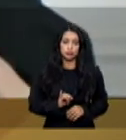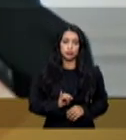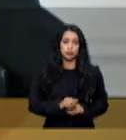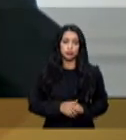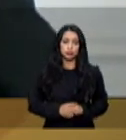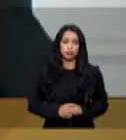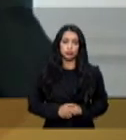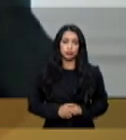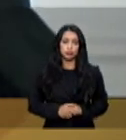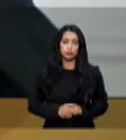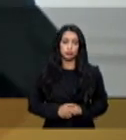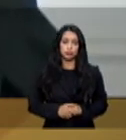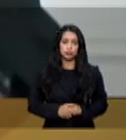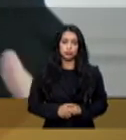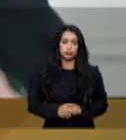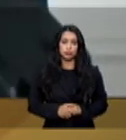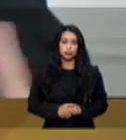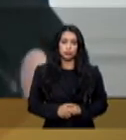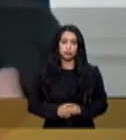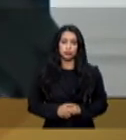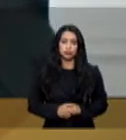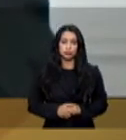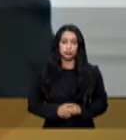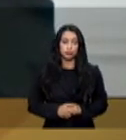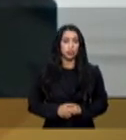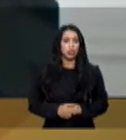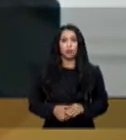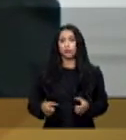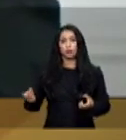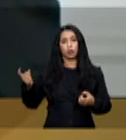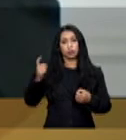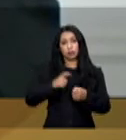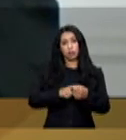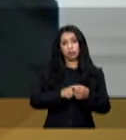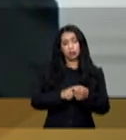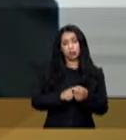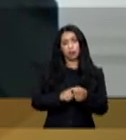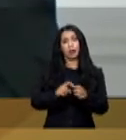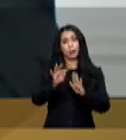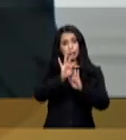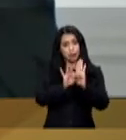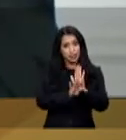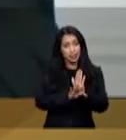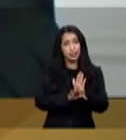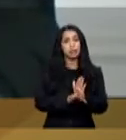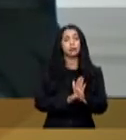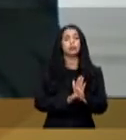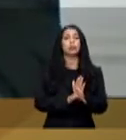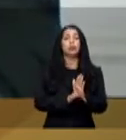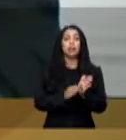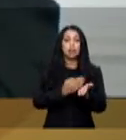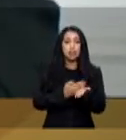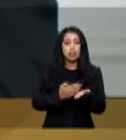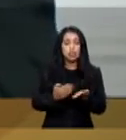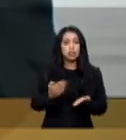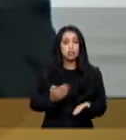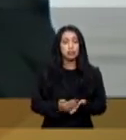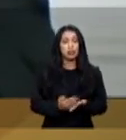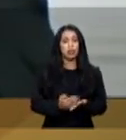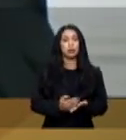retornando, como se nunca tivesse realmente saído do ordenamento jurídico, a redação original, que prevê a sanção